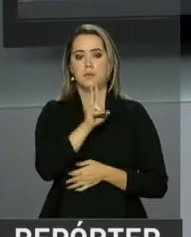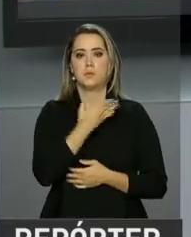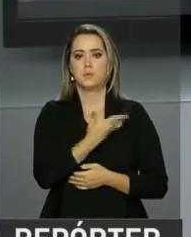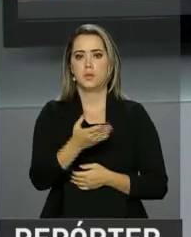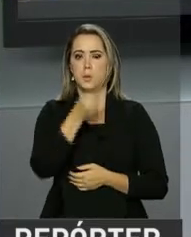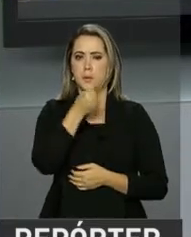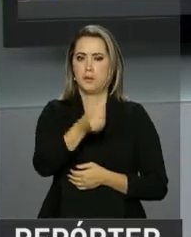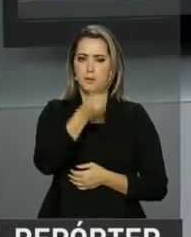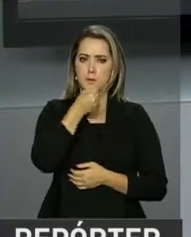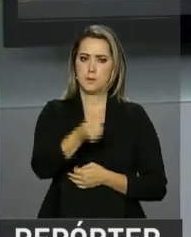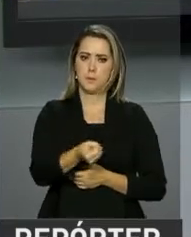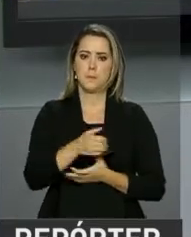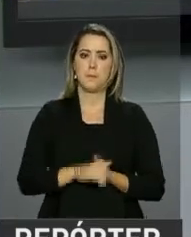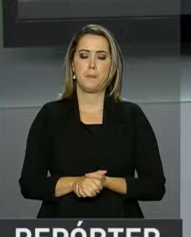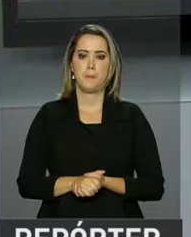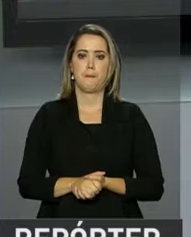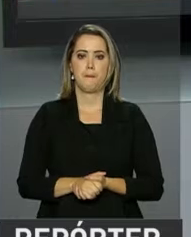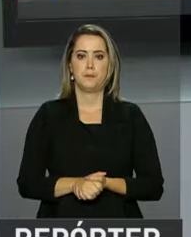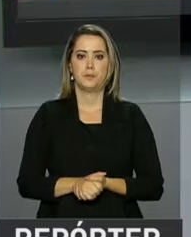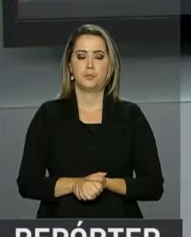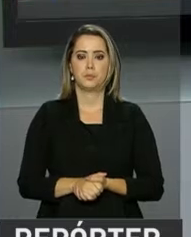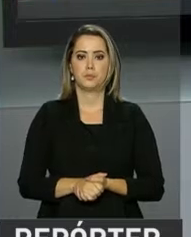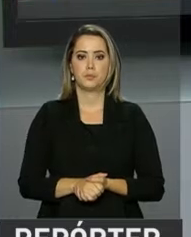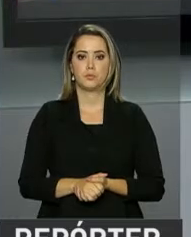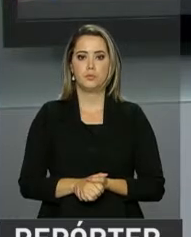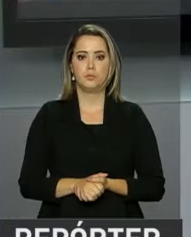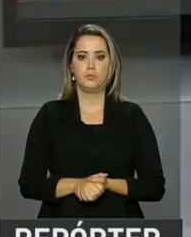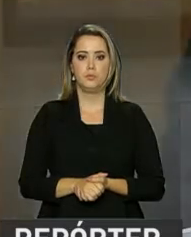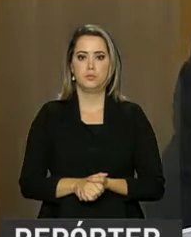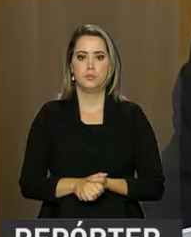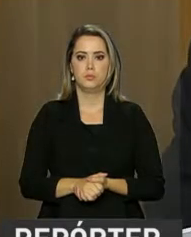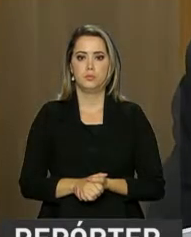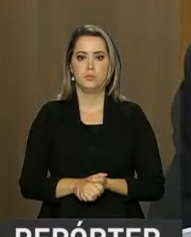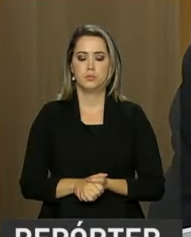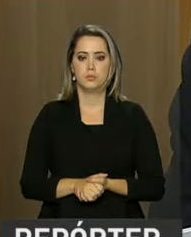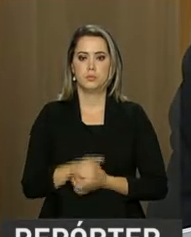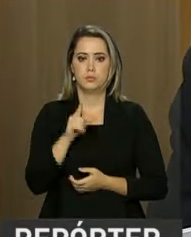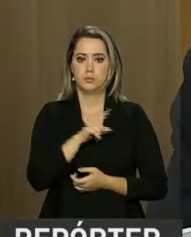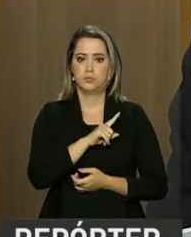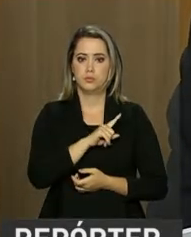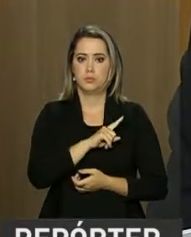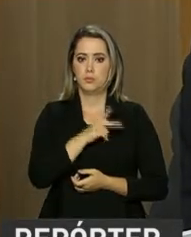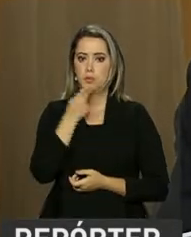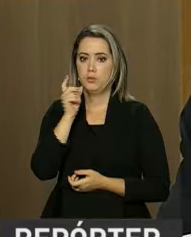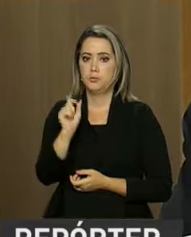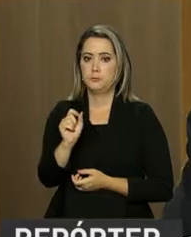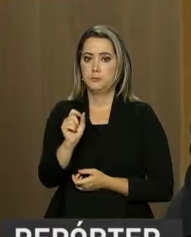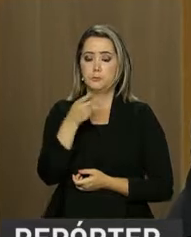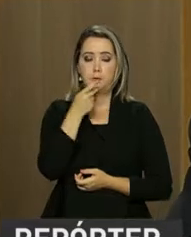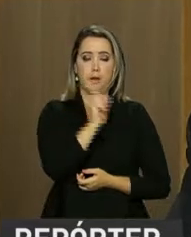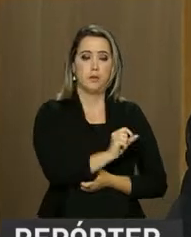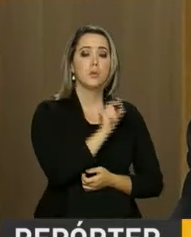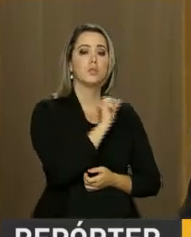ao vivo esta entrevista. Então, esse foi um avanço importante. Além disso, nós priorizamos alguns outros programas que são